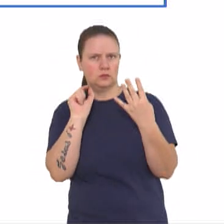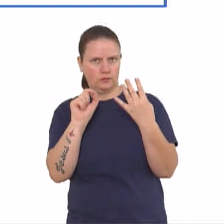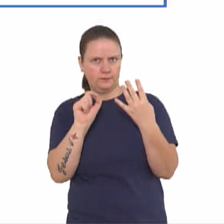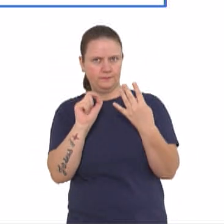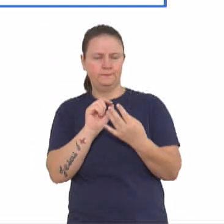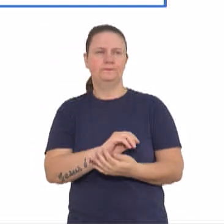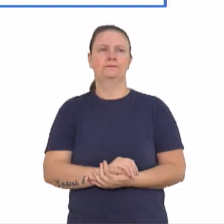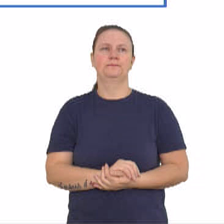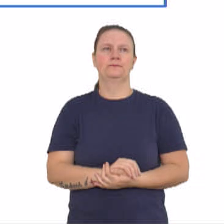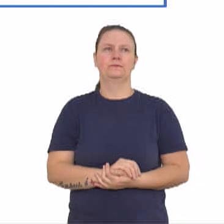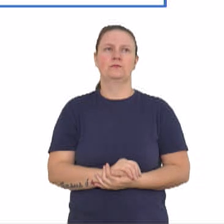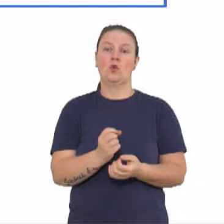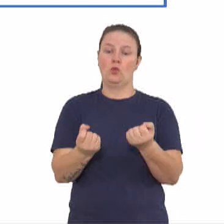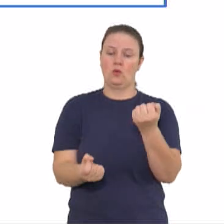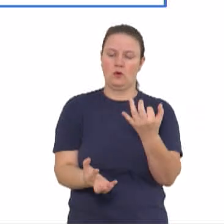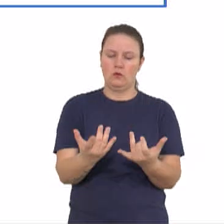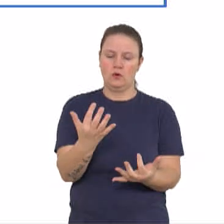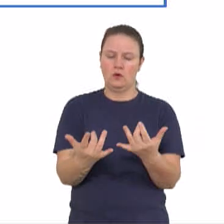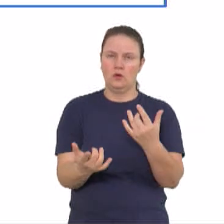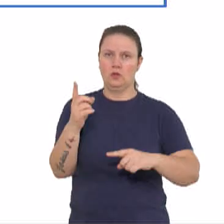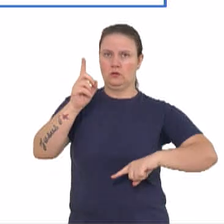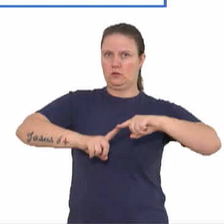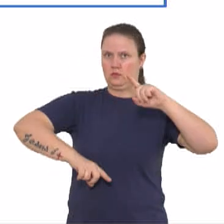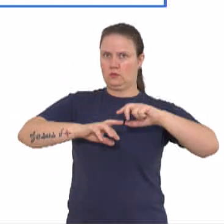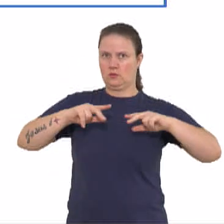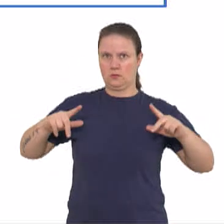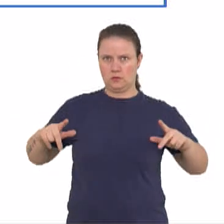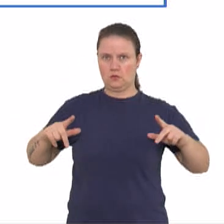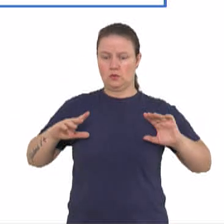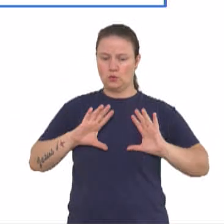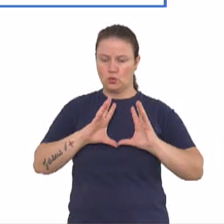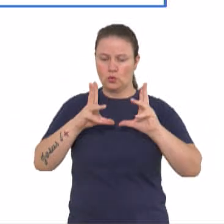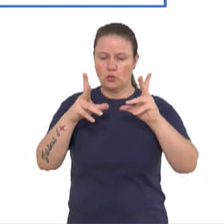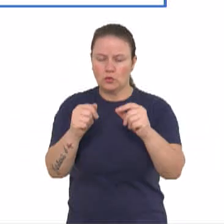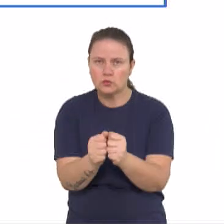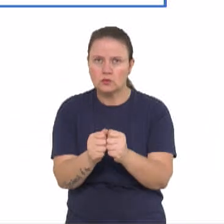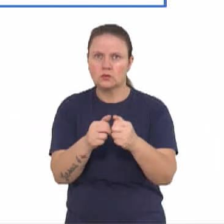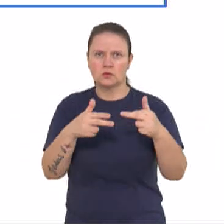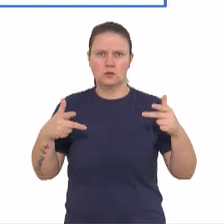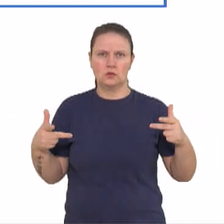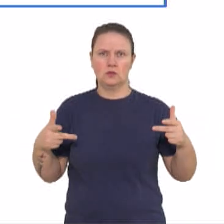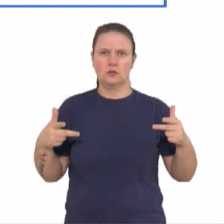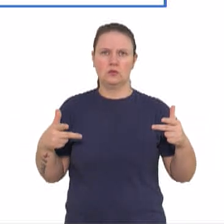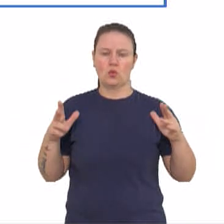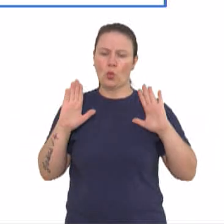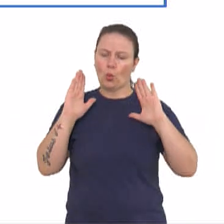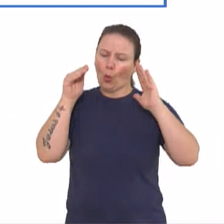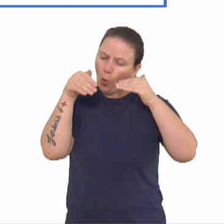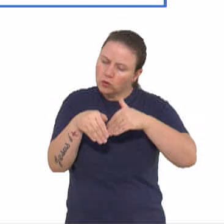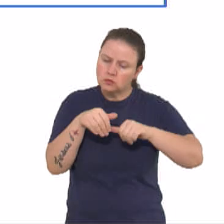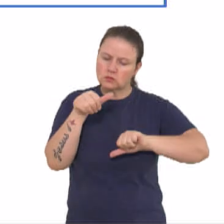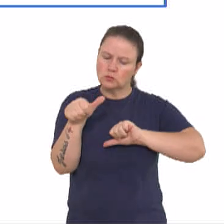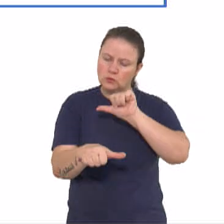seguintes: o fogo é o elemento e todas as coisas são permutadas pelo fogo,